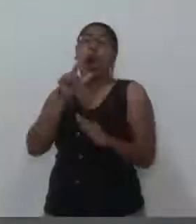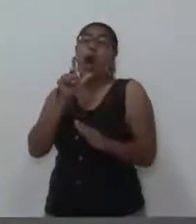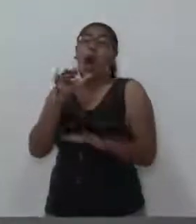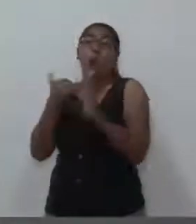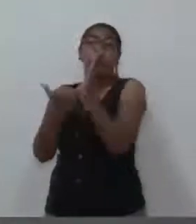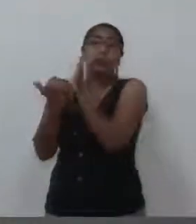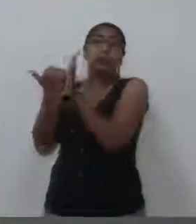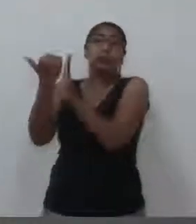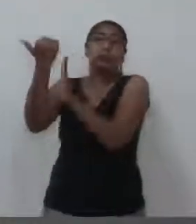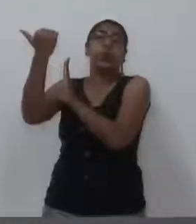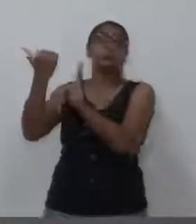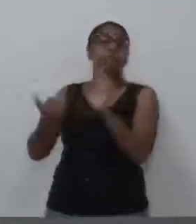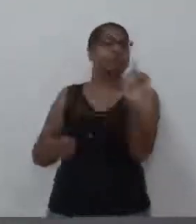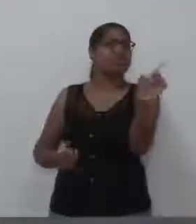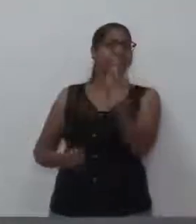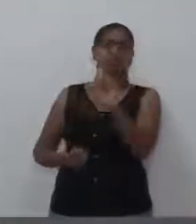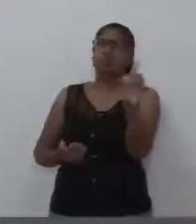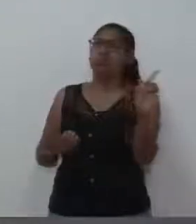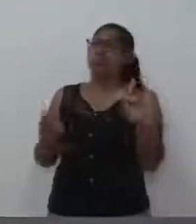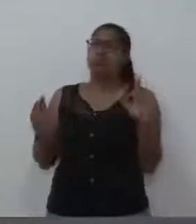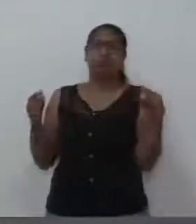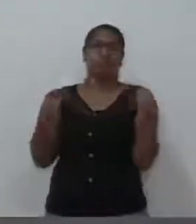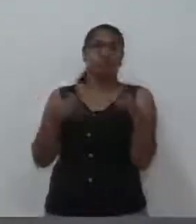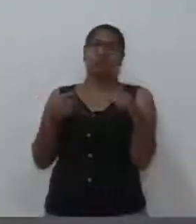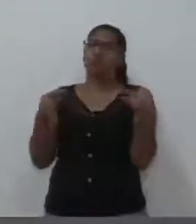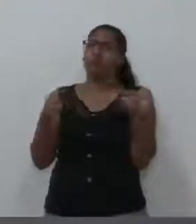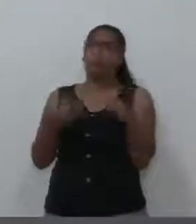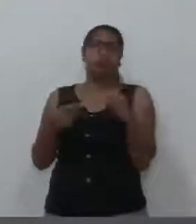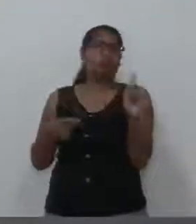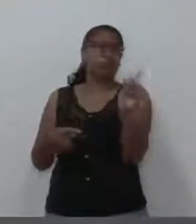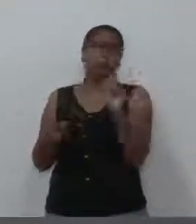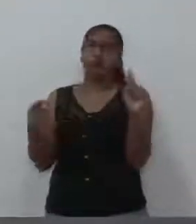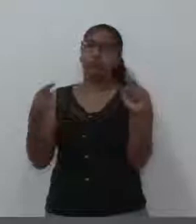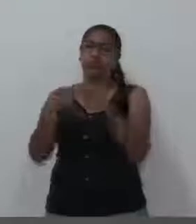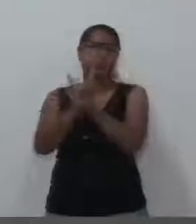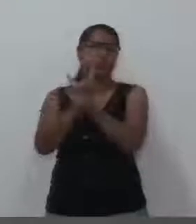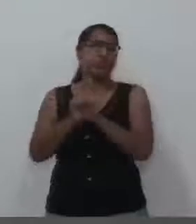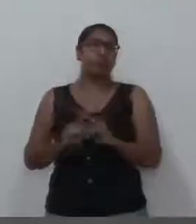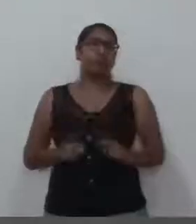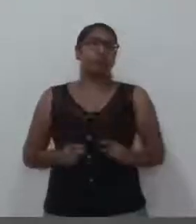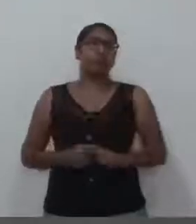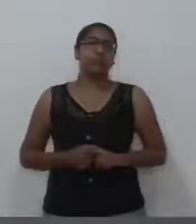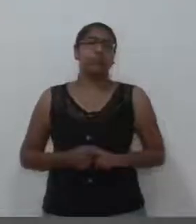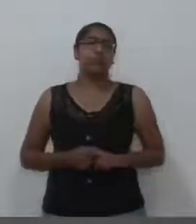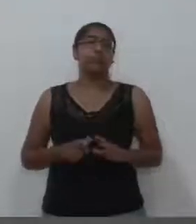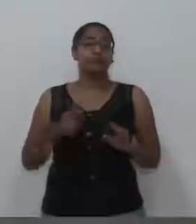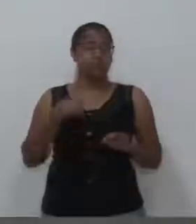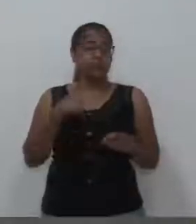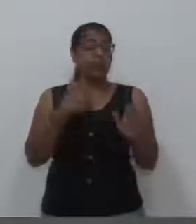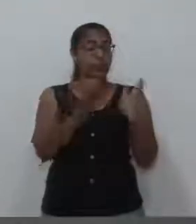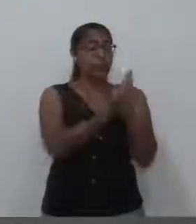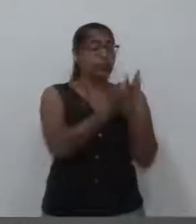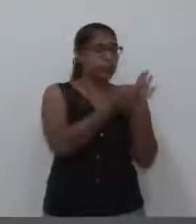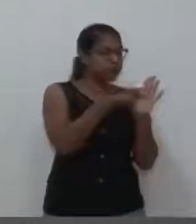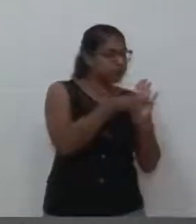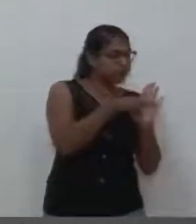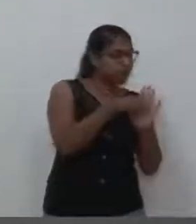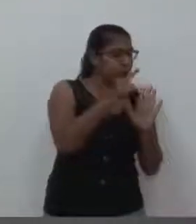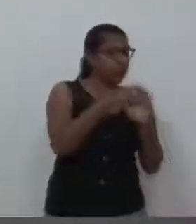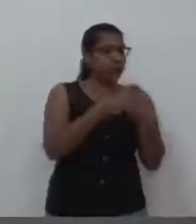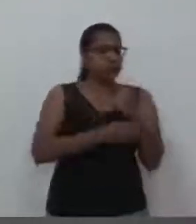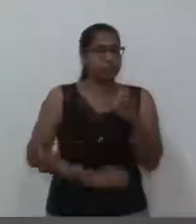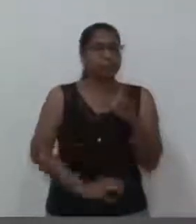não assume o trabalho. Eu estou estudando aqui o plano de saneamento básico, lá no item 15,